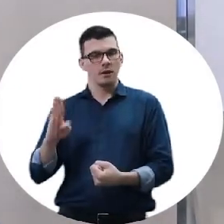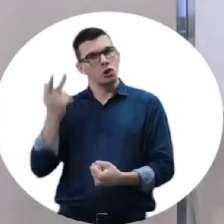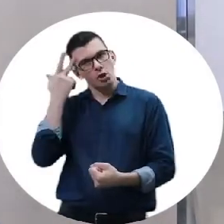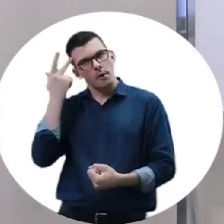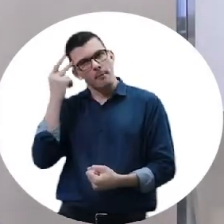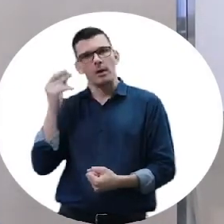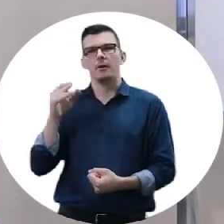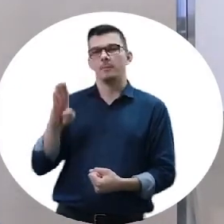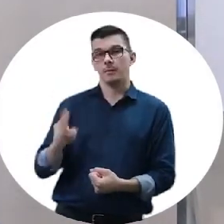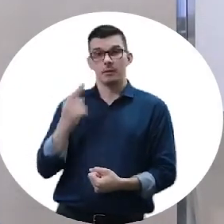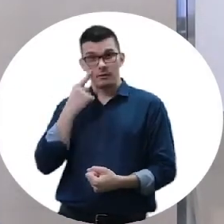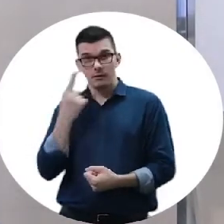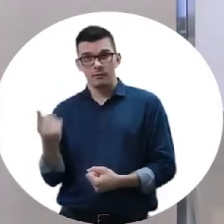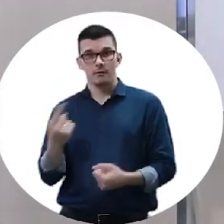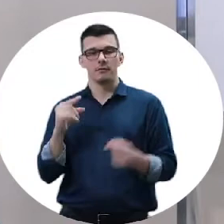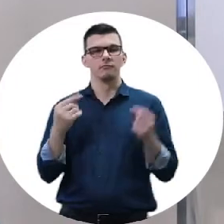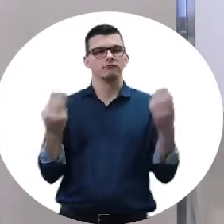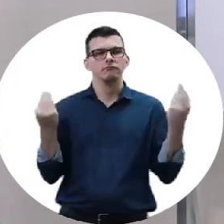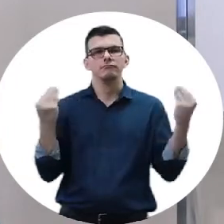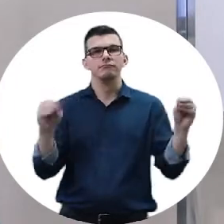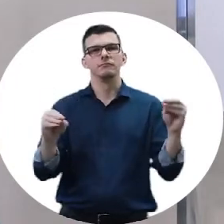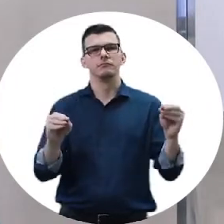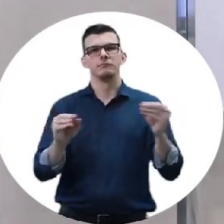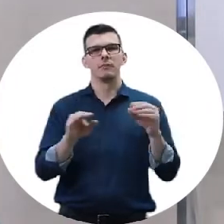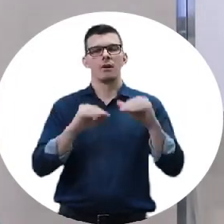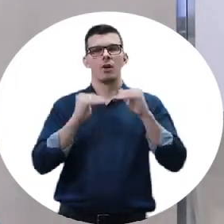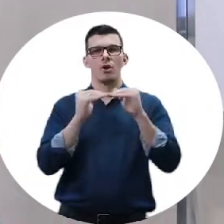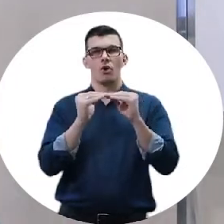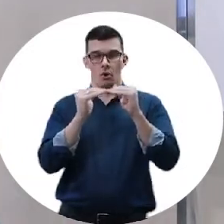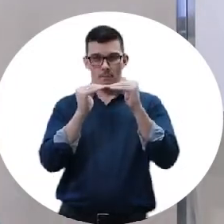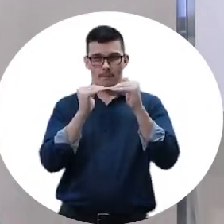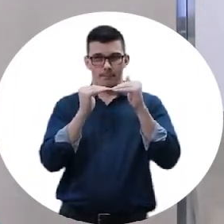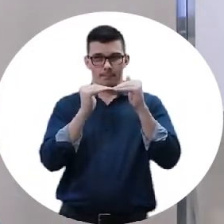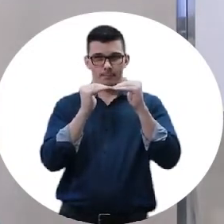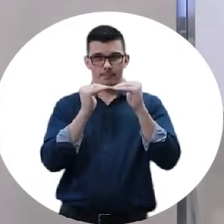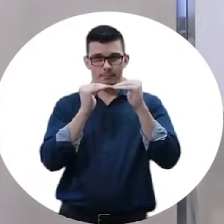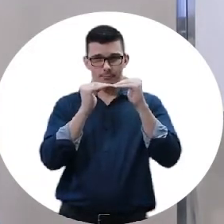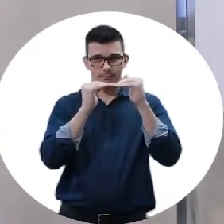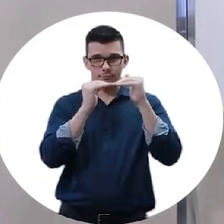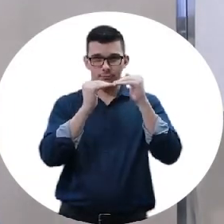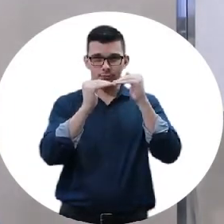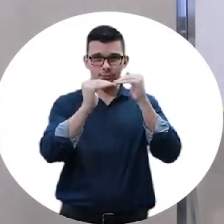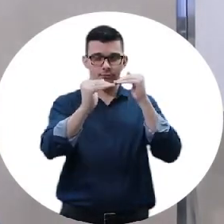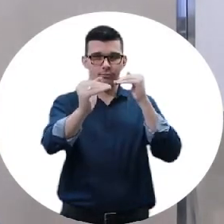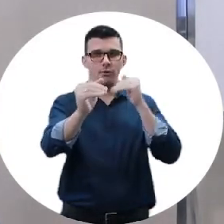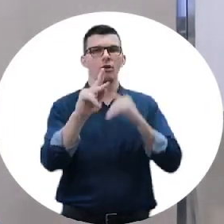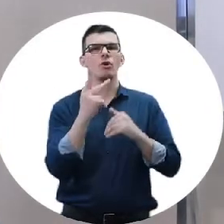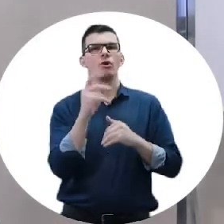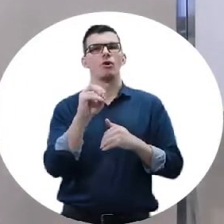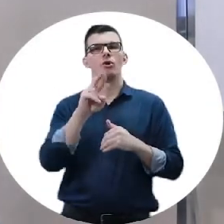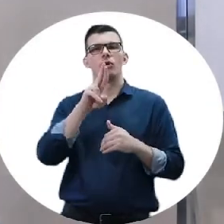representar. Então, eu só vou representar a força no sentido do movimento, que é na horizontal. Então, no bloco B, vai aparecer aqui no bloco